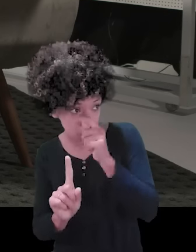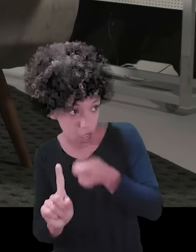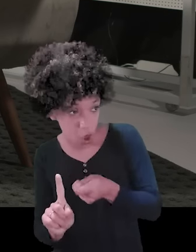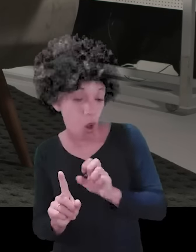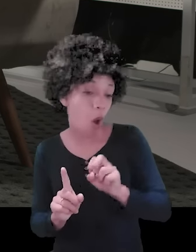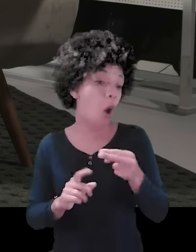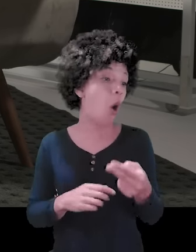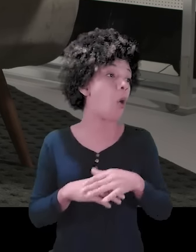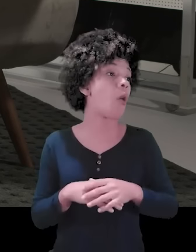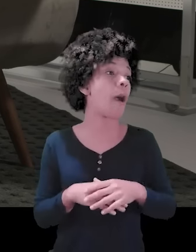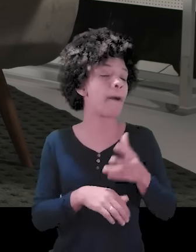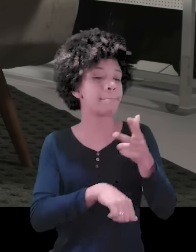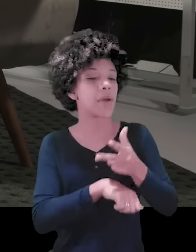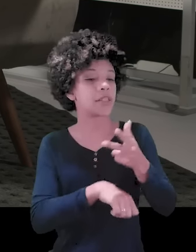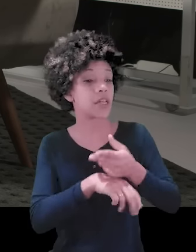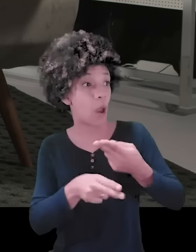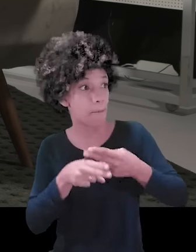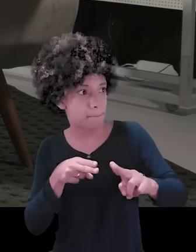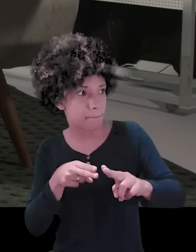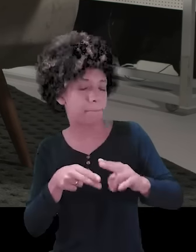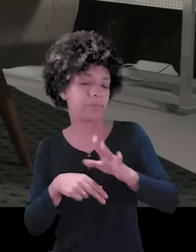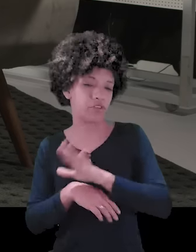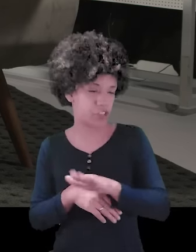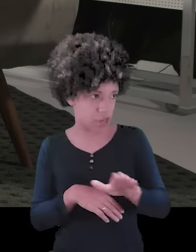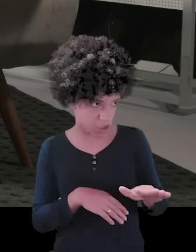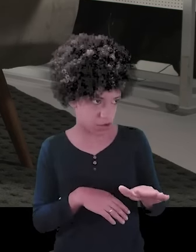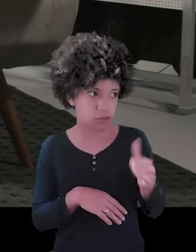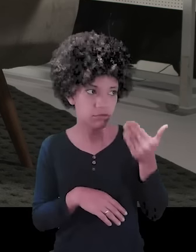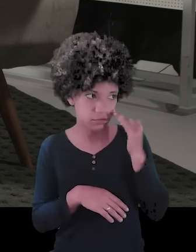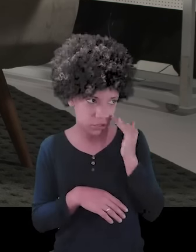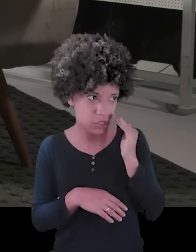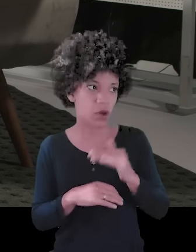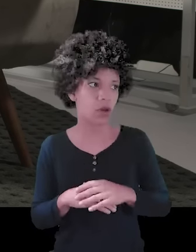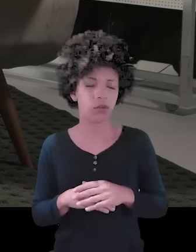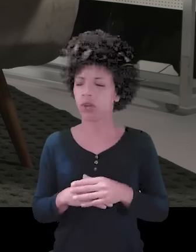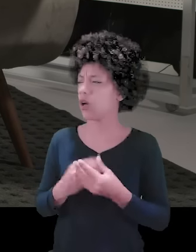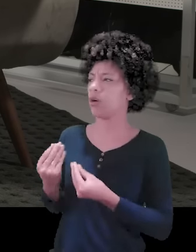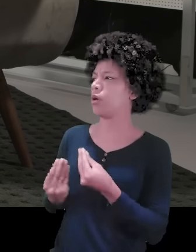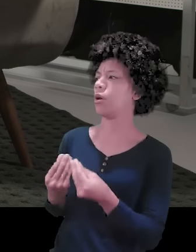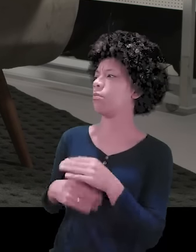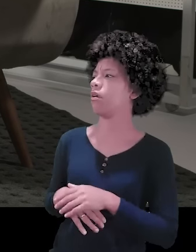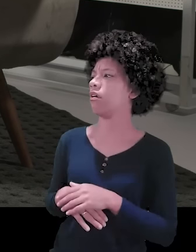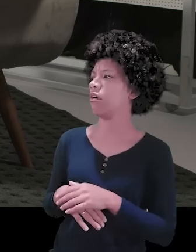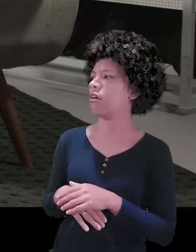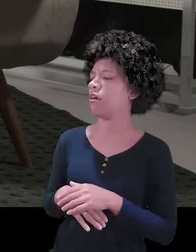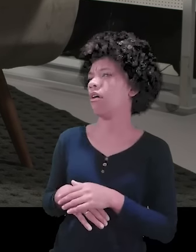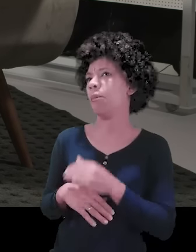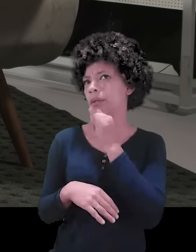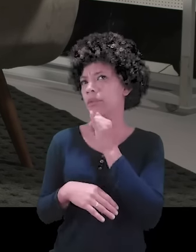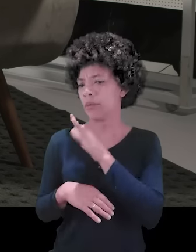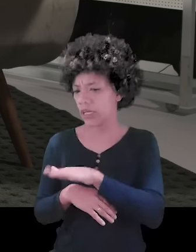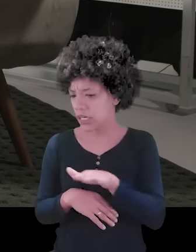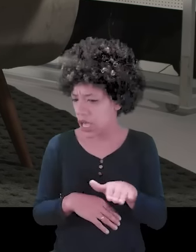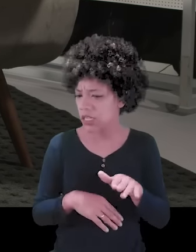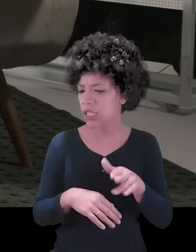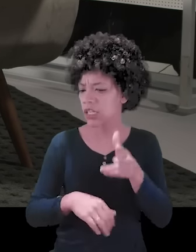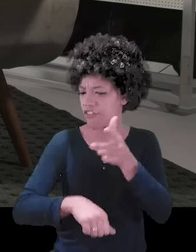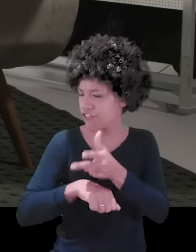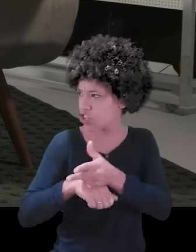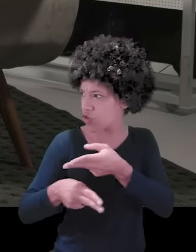fabricação de material pornográfico com criança entendeu Como assim fabricação se você pega a criança para fazer